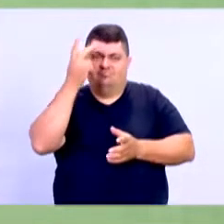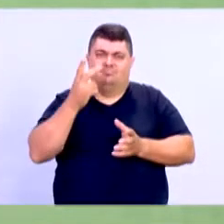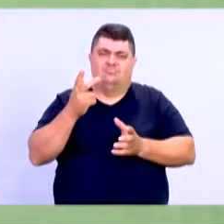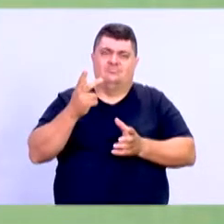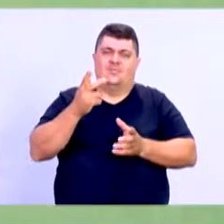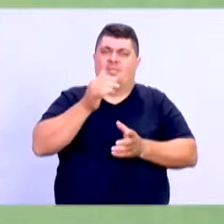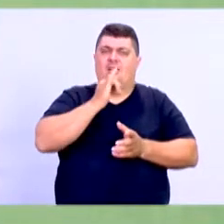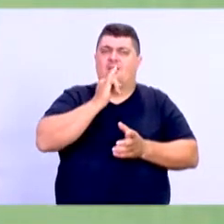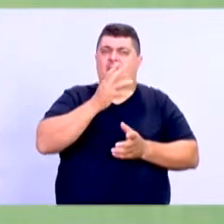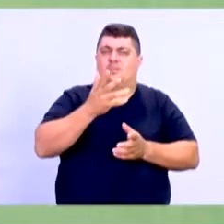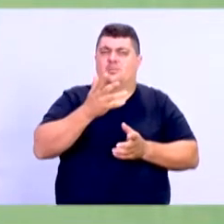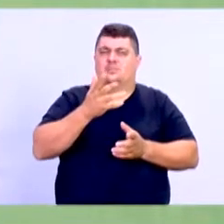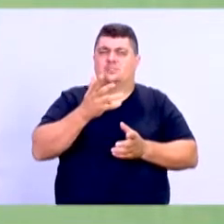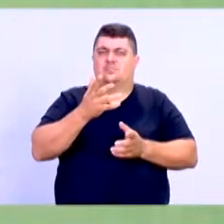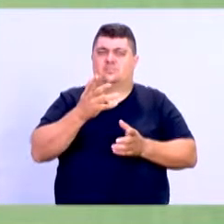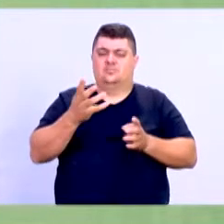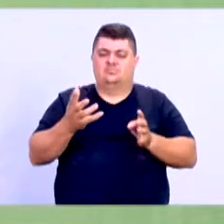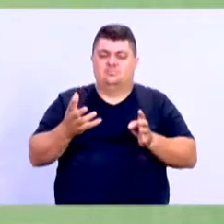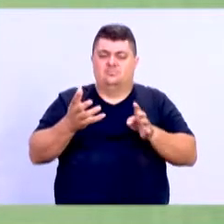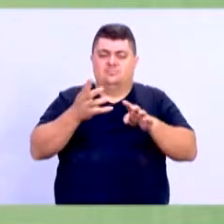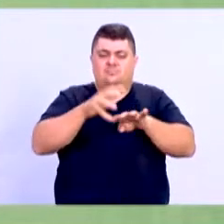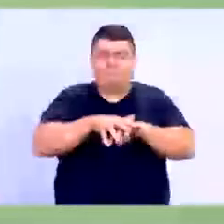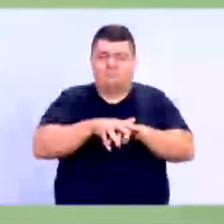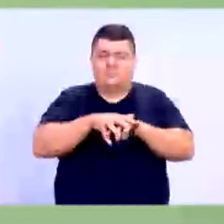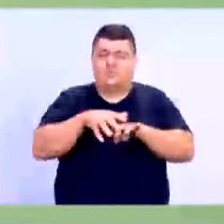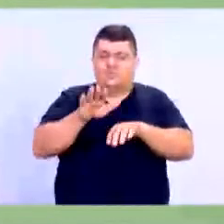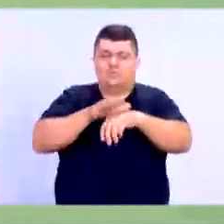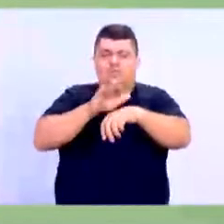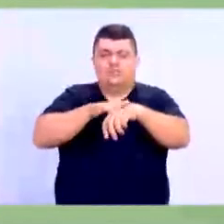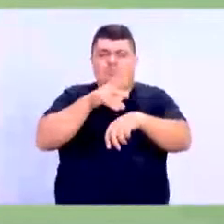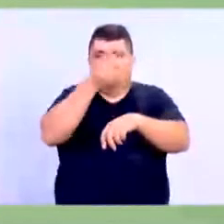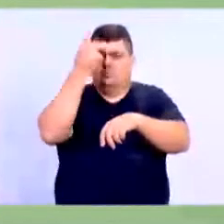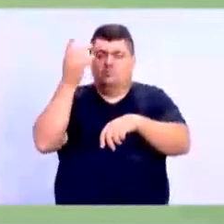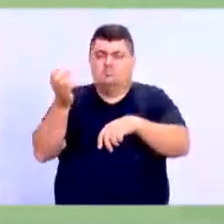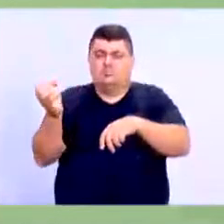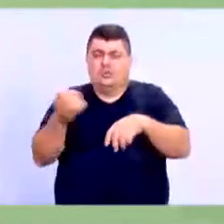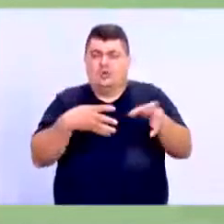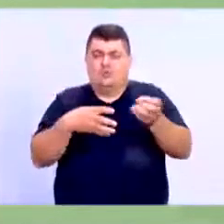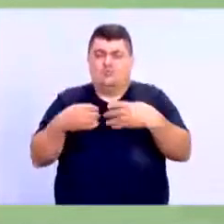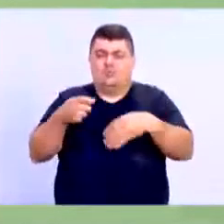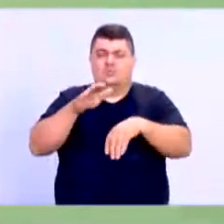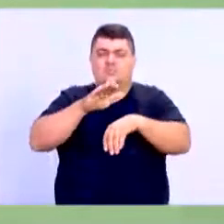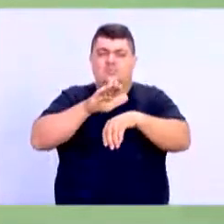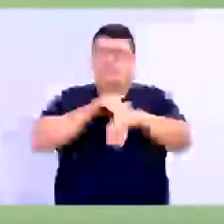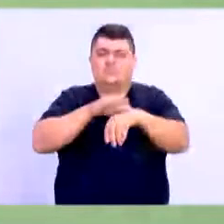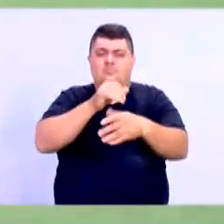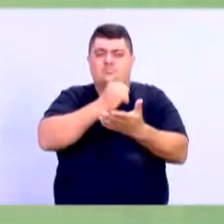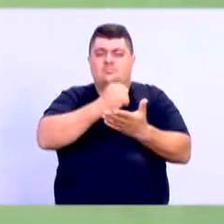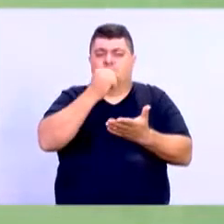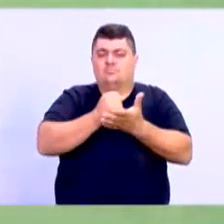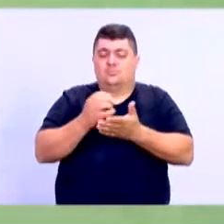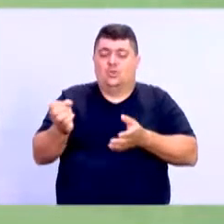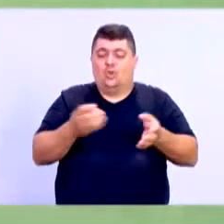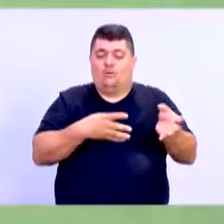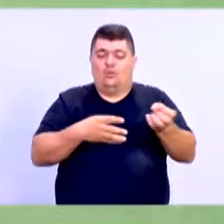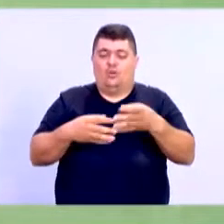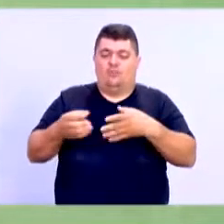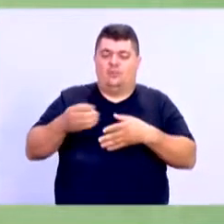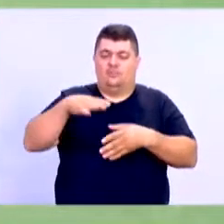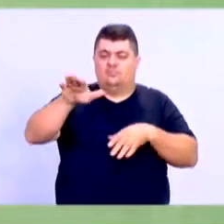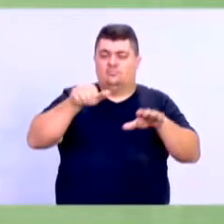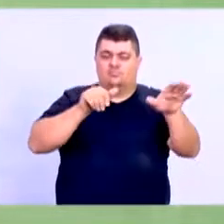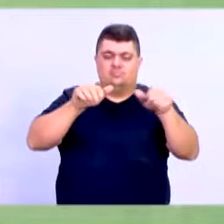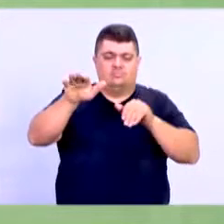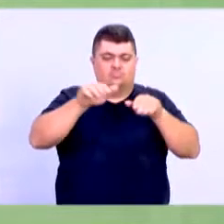são utilizados para incluir novas pessoas na empresa. Inclui recrutamento e seleção de pessoas.